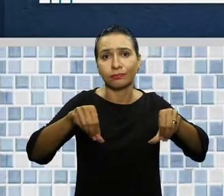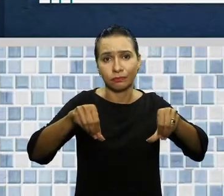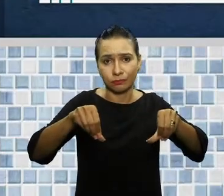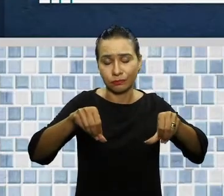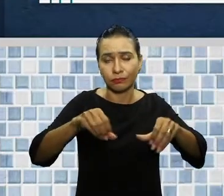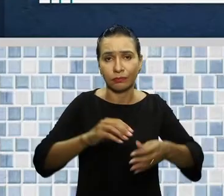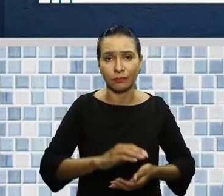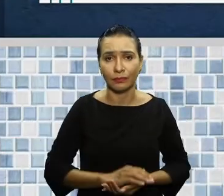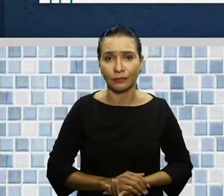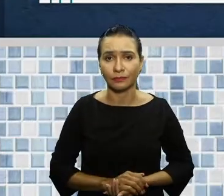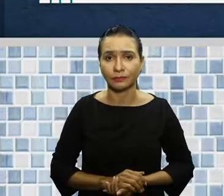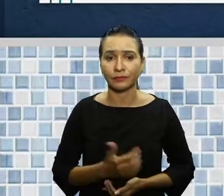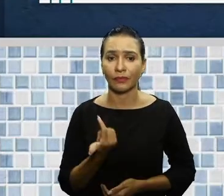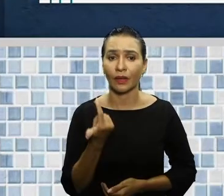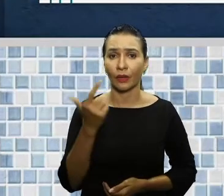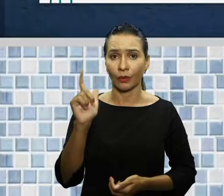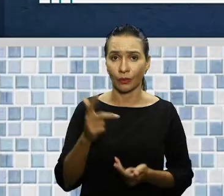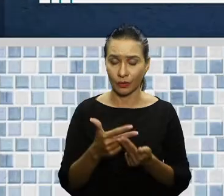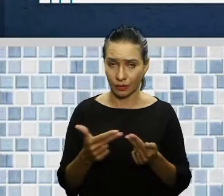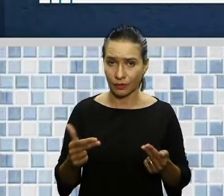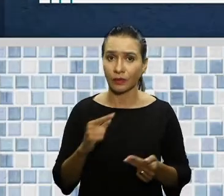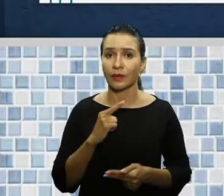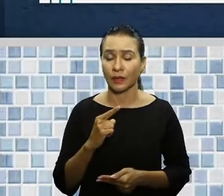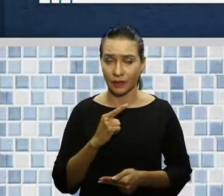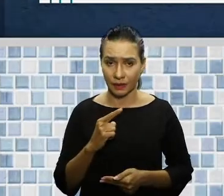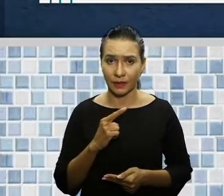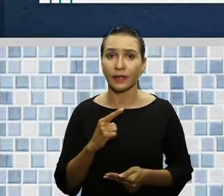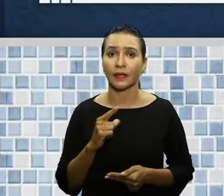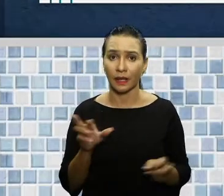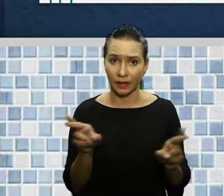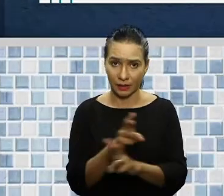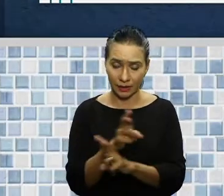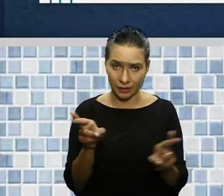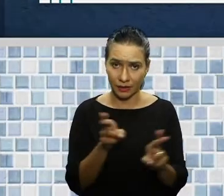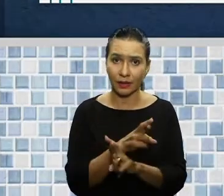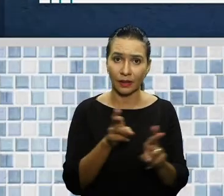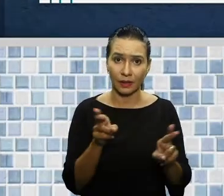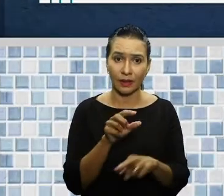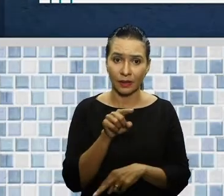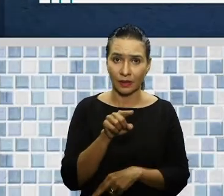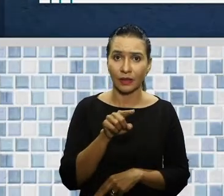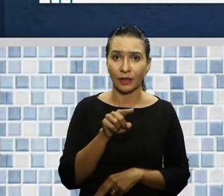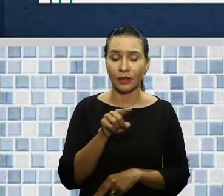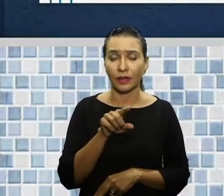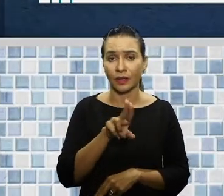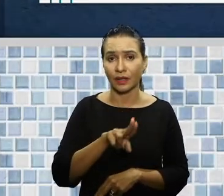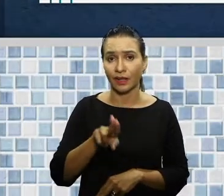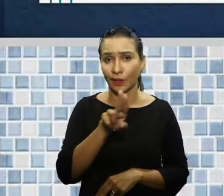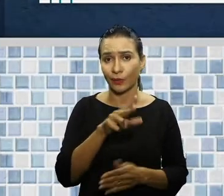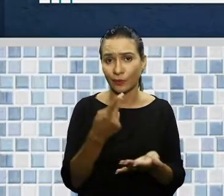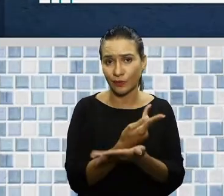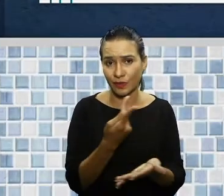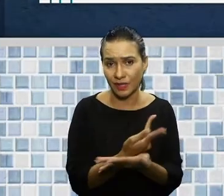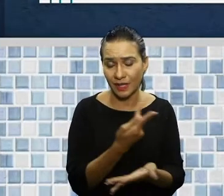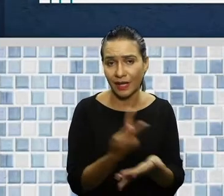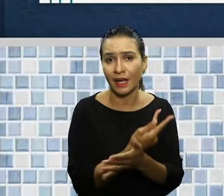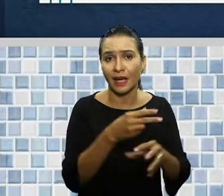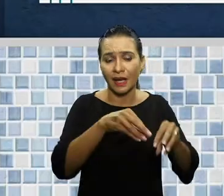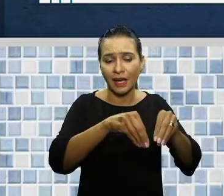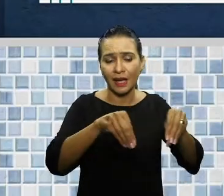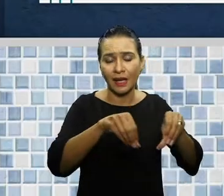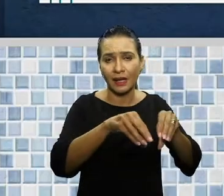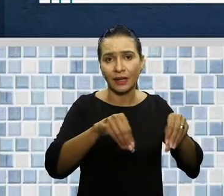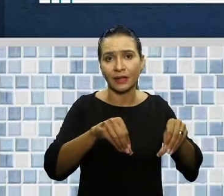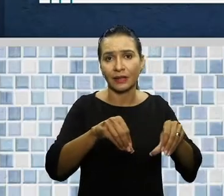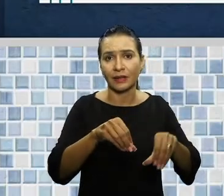Outros exemplos que a gente traz e que também estão bem interligados de mau uso do solo, né, que vai causar danos, é